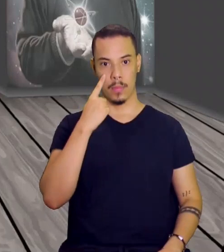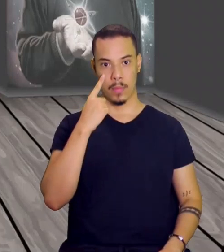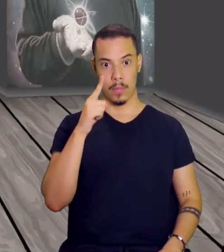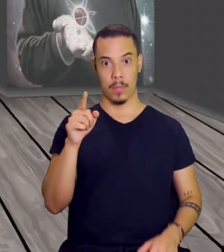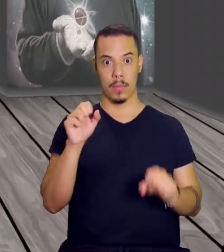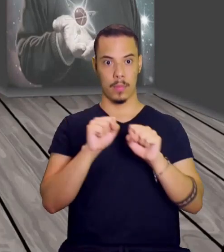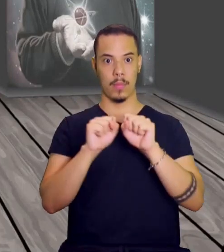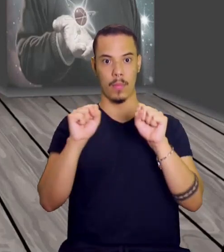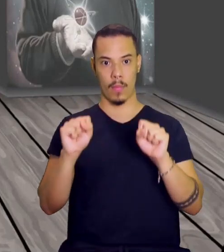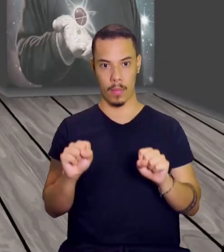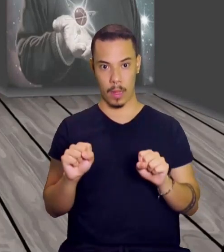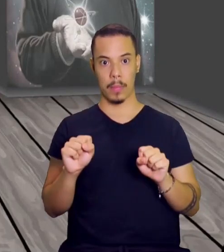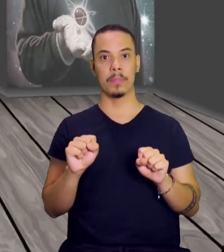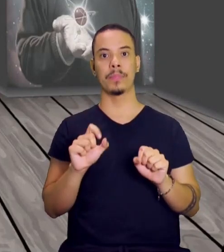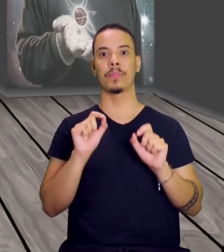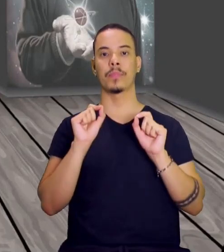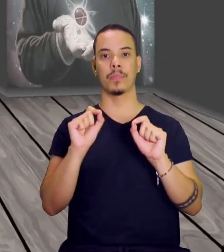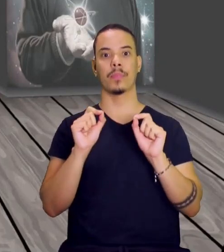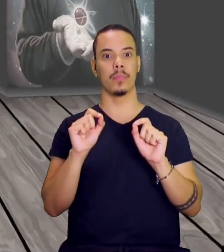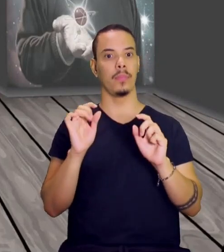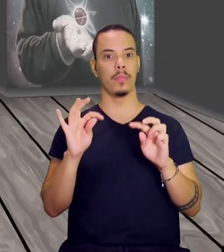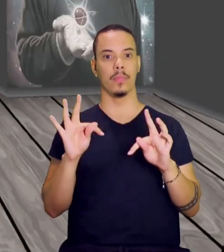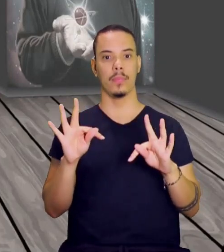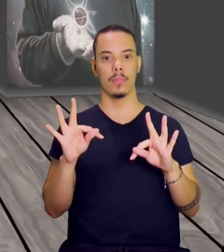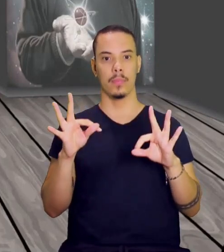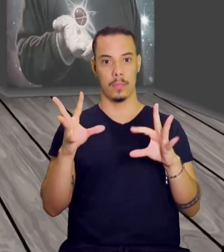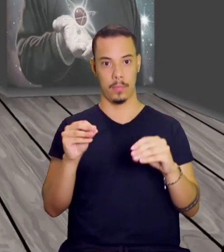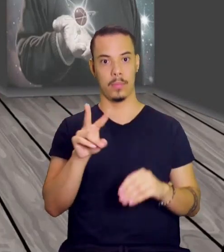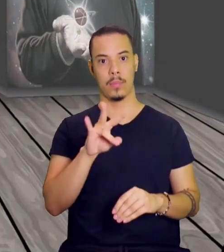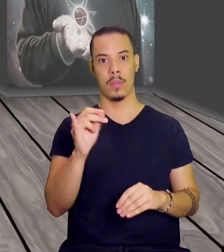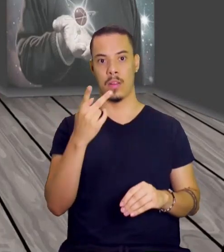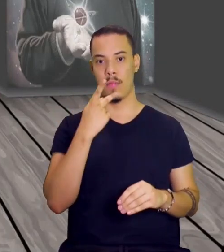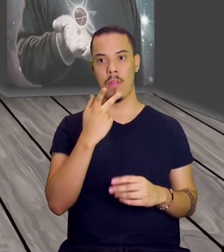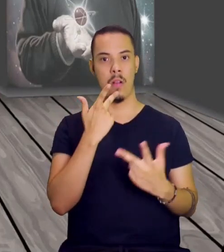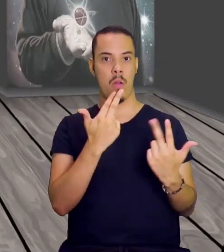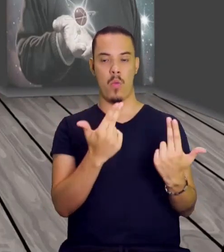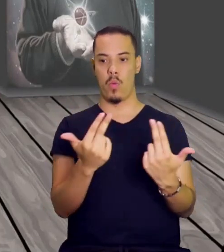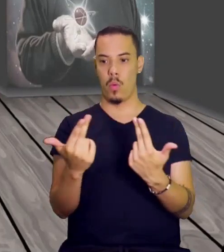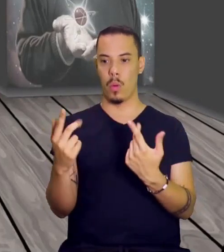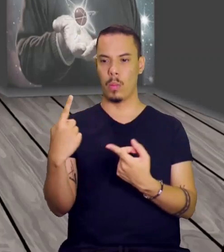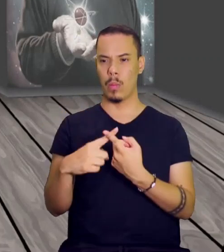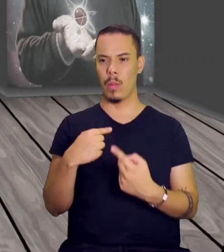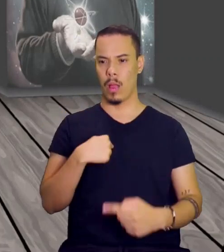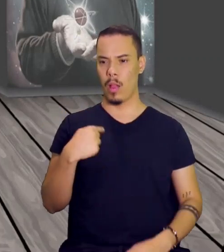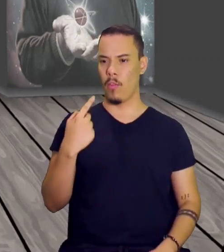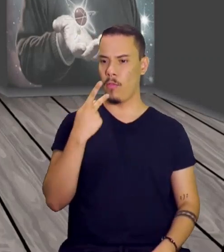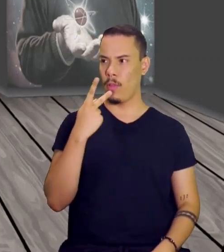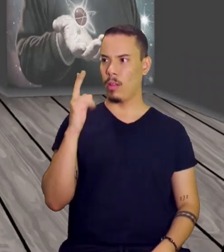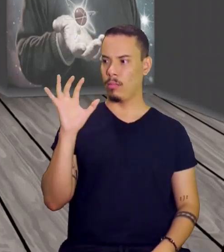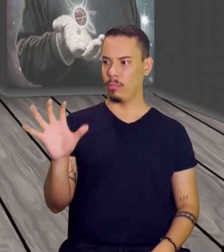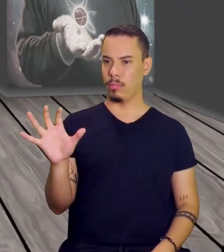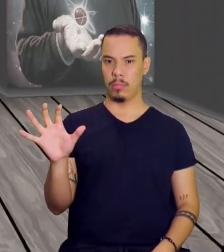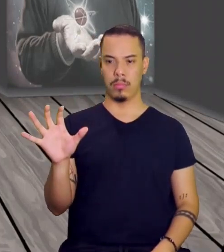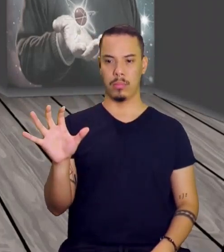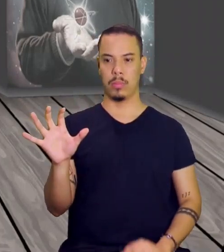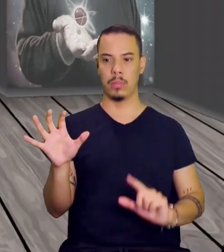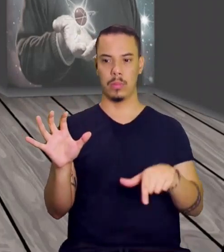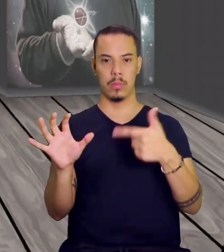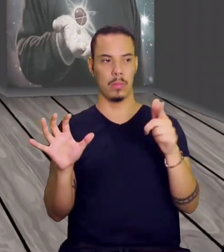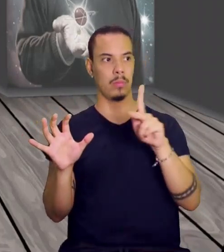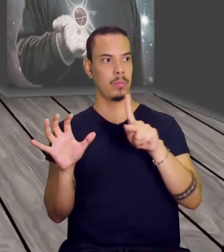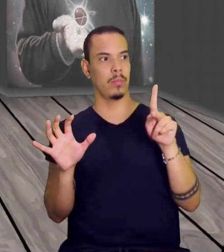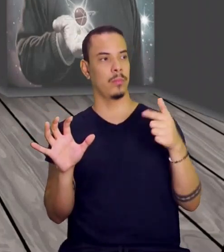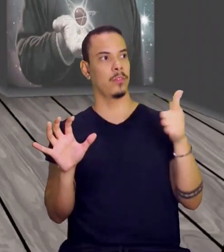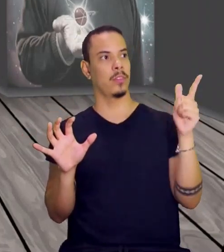Sistema Internacional de Unidade é um sistema em que todos vão falar a mesma linguagem, porque senão eu falo uma coisa, o outro